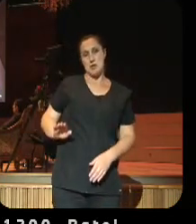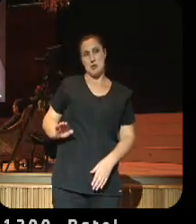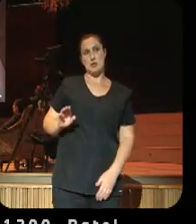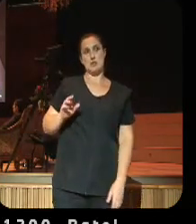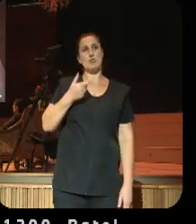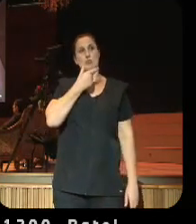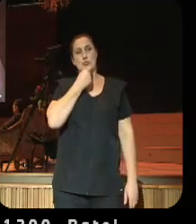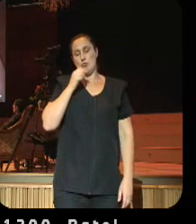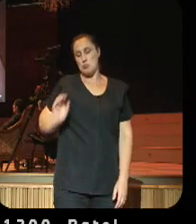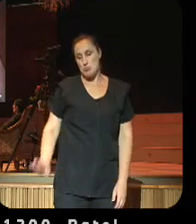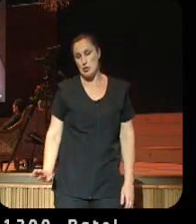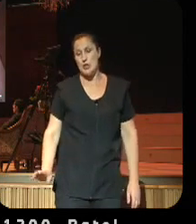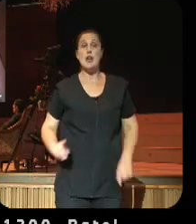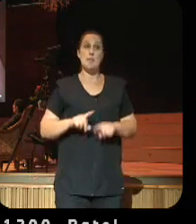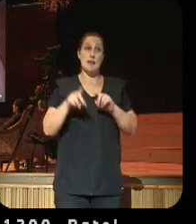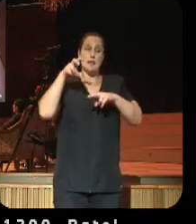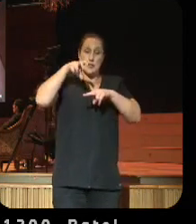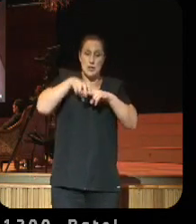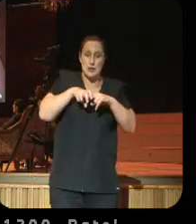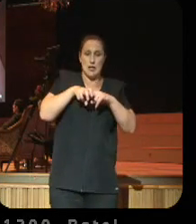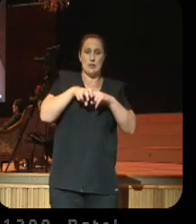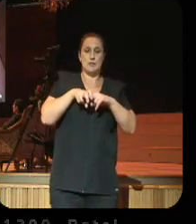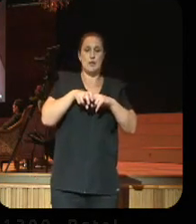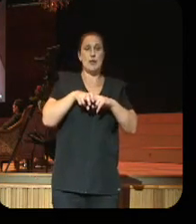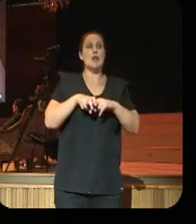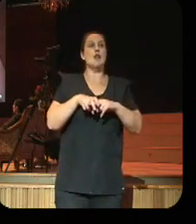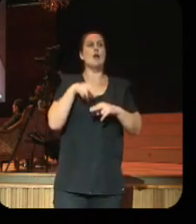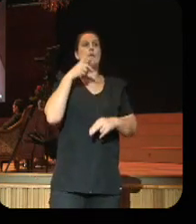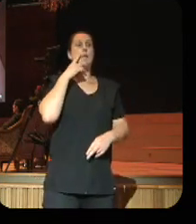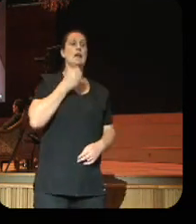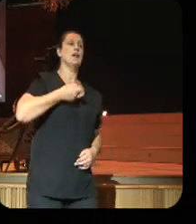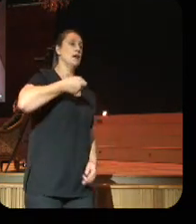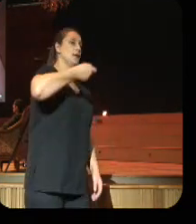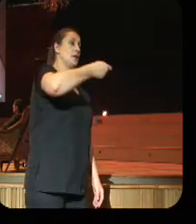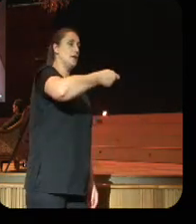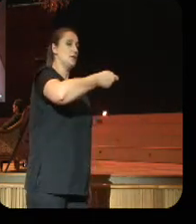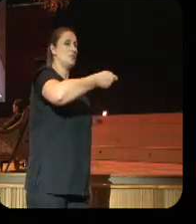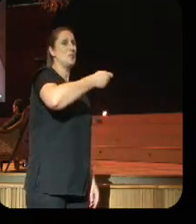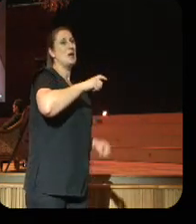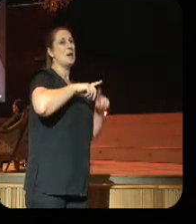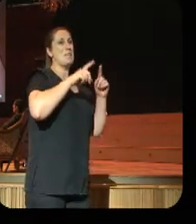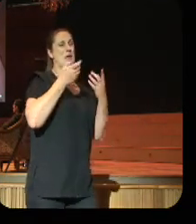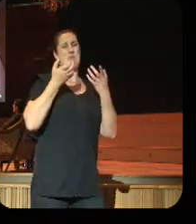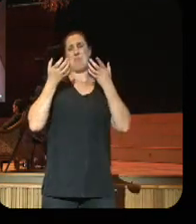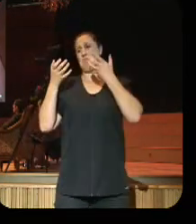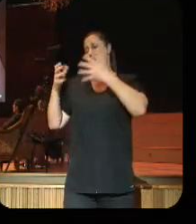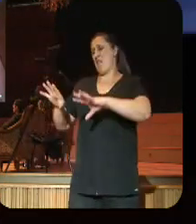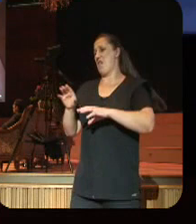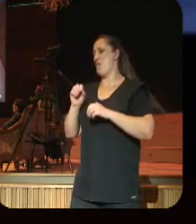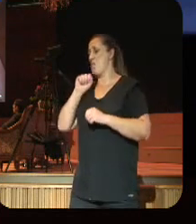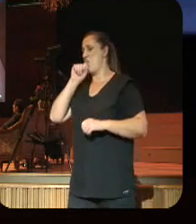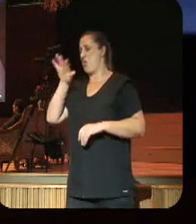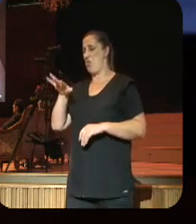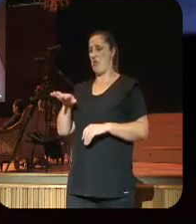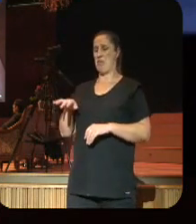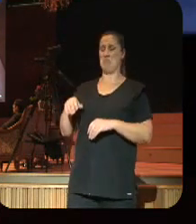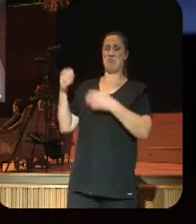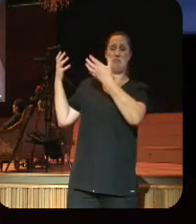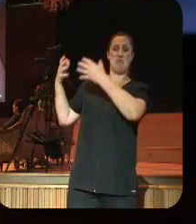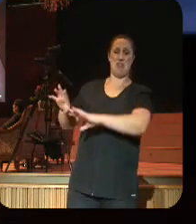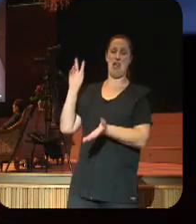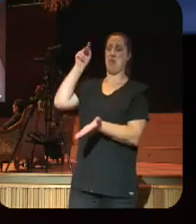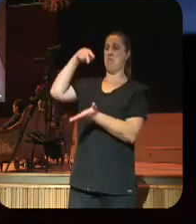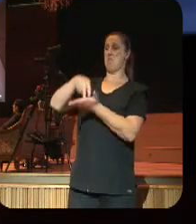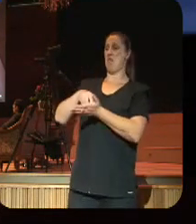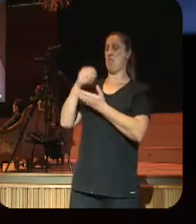no cadeirão, e aí o papai estava dando comida para o filho, e o filho estava cuspindo a comida, estava jogando a comida, ficando de